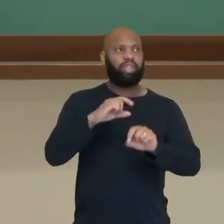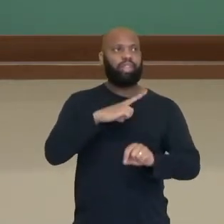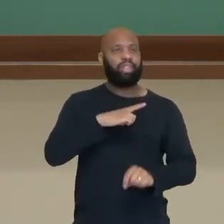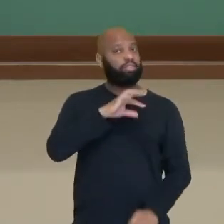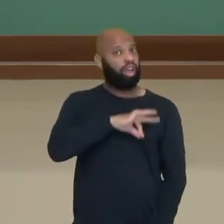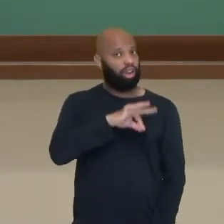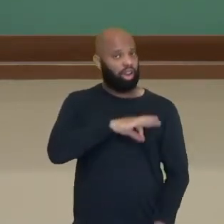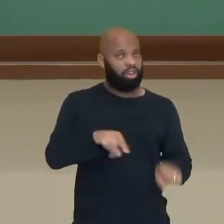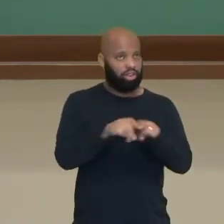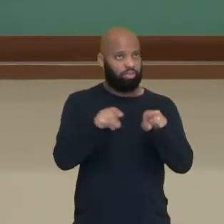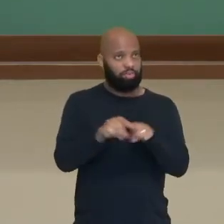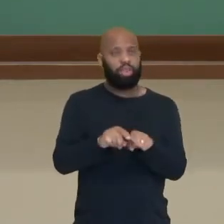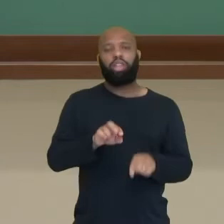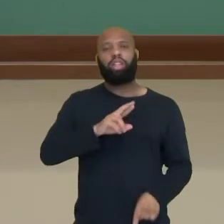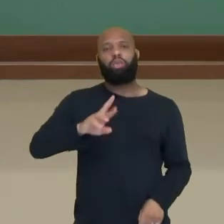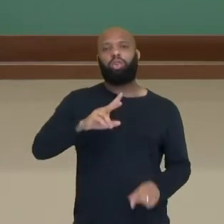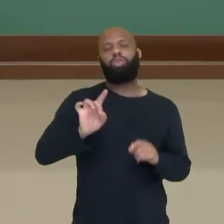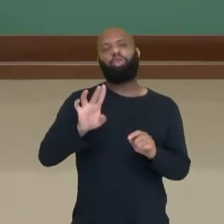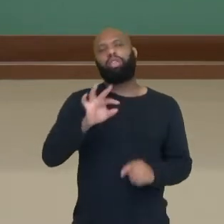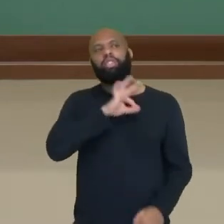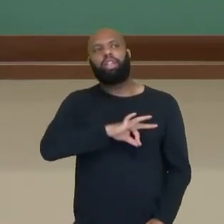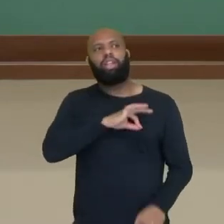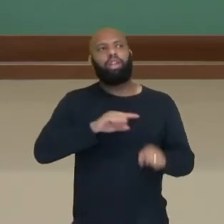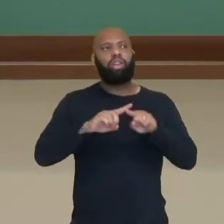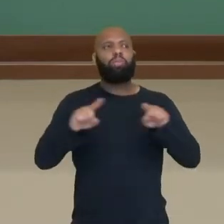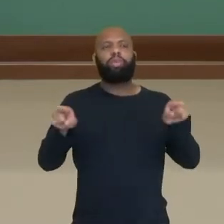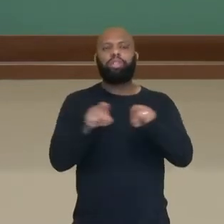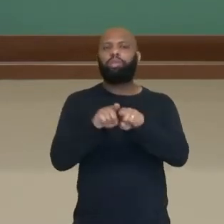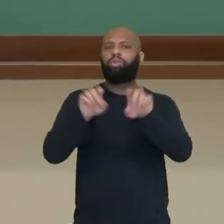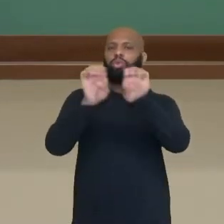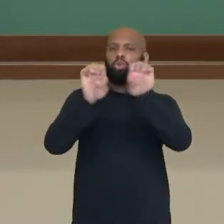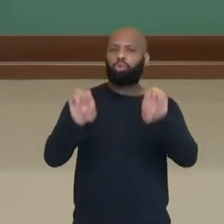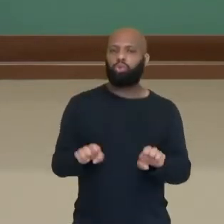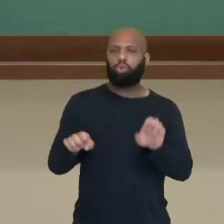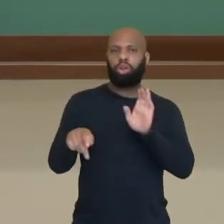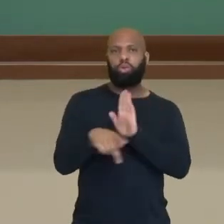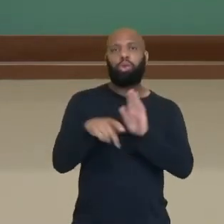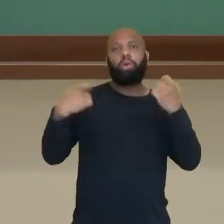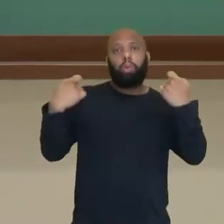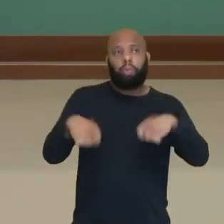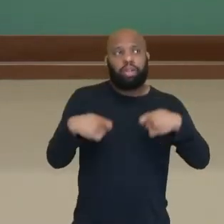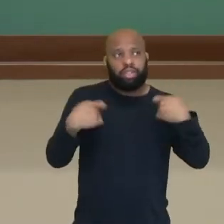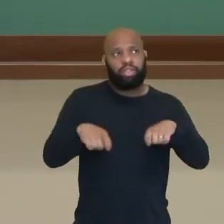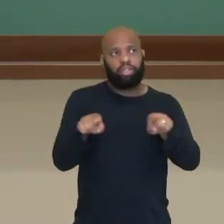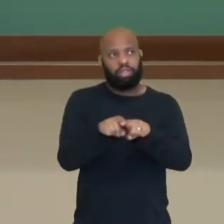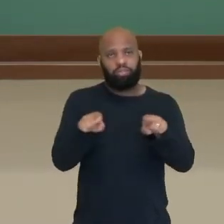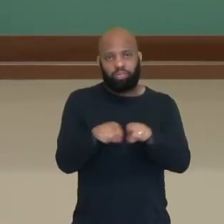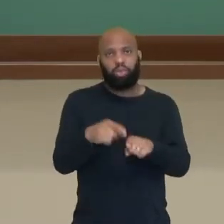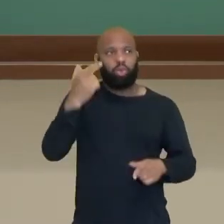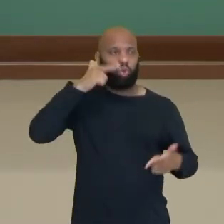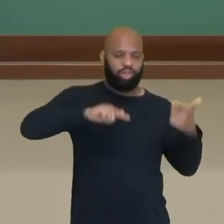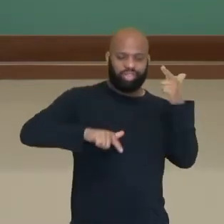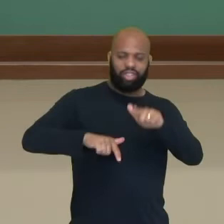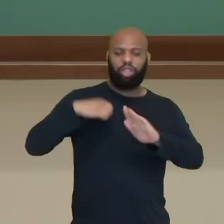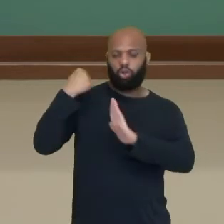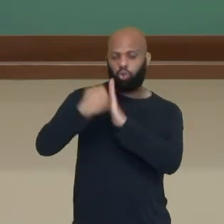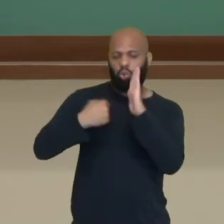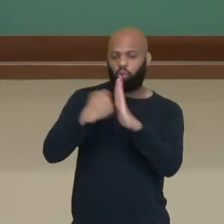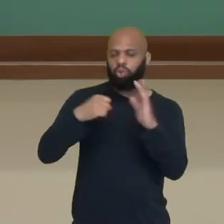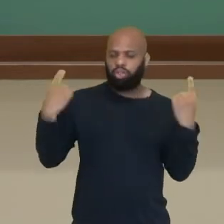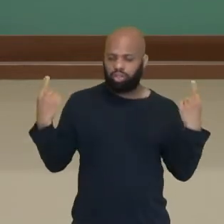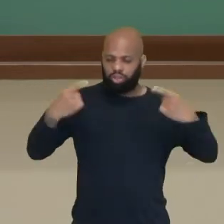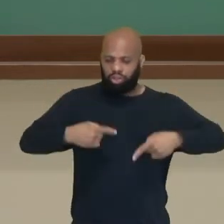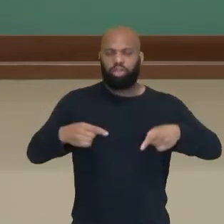atletas profissionais não somente salário, mas toda a estrutura que um atleta profissional precisa para que as lutas, os